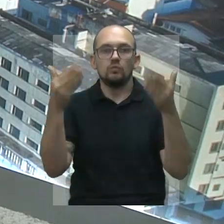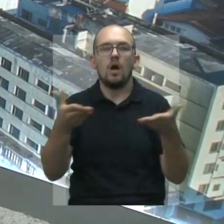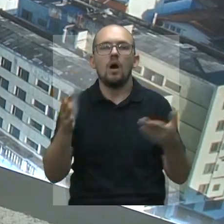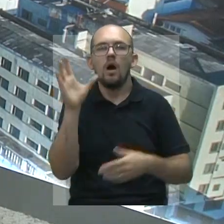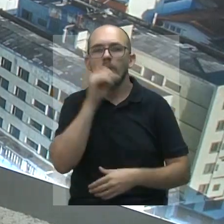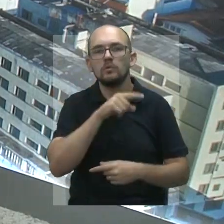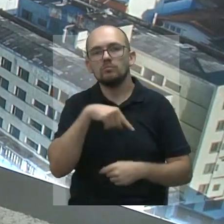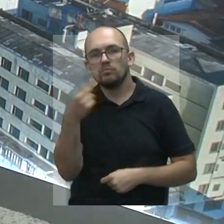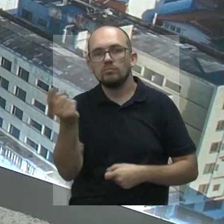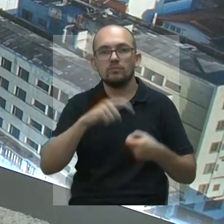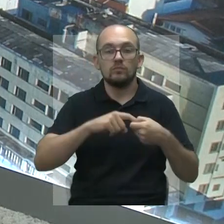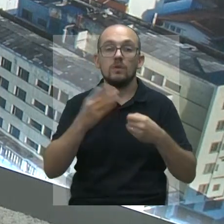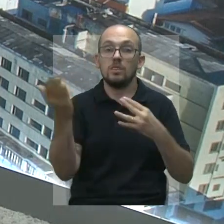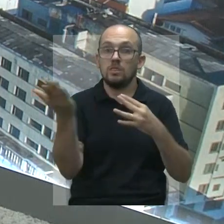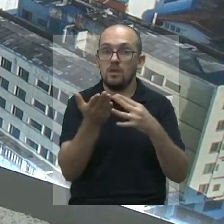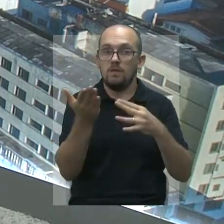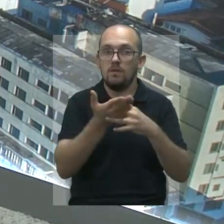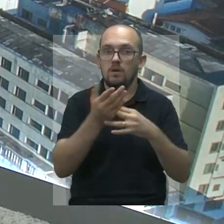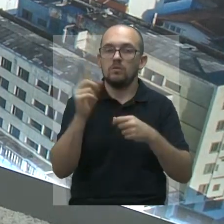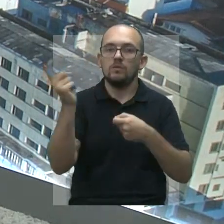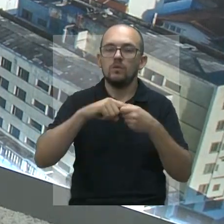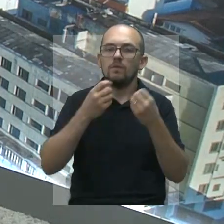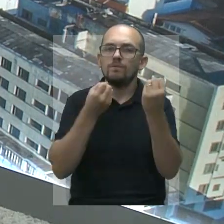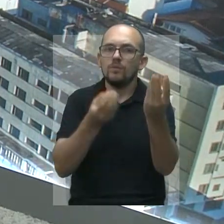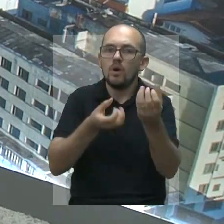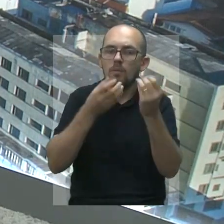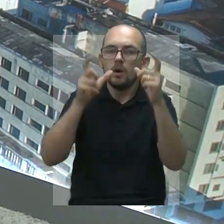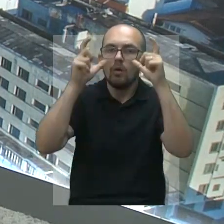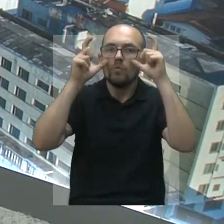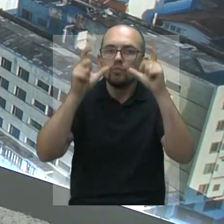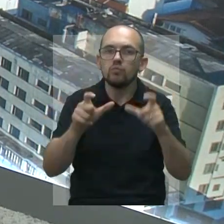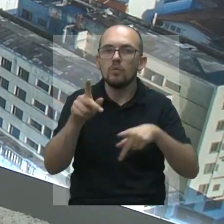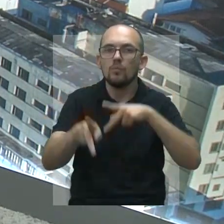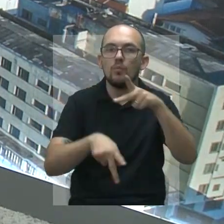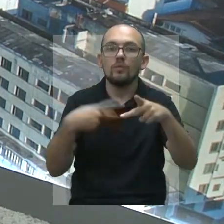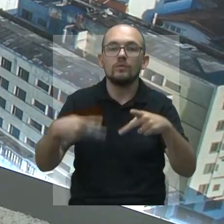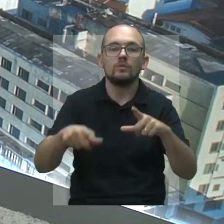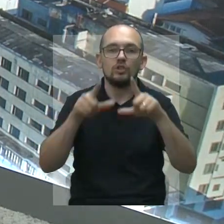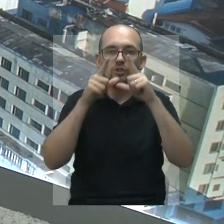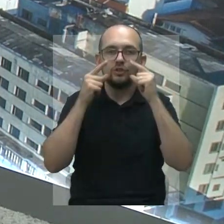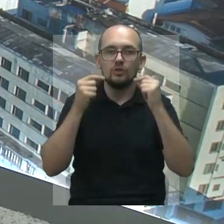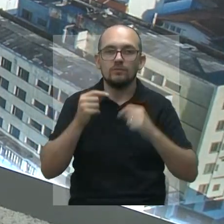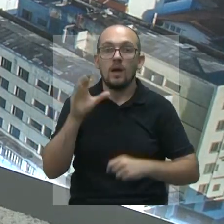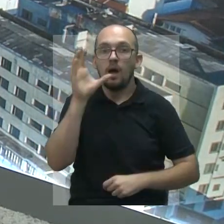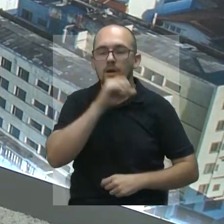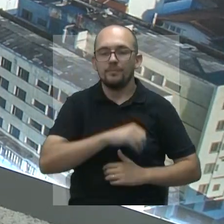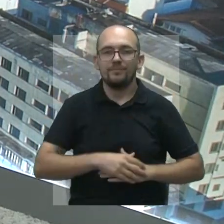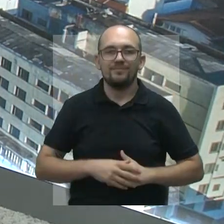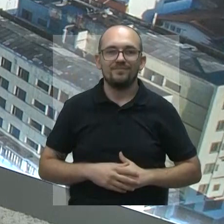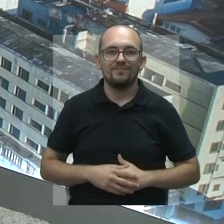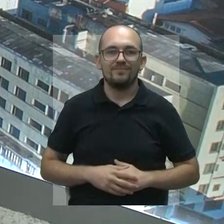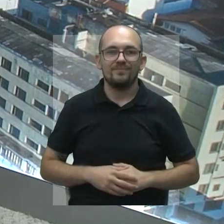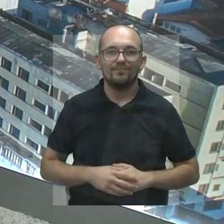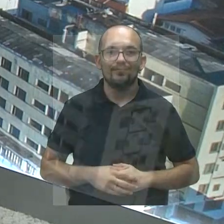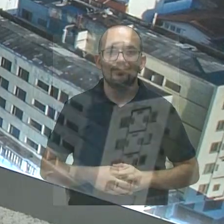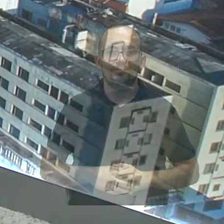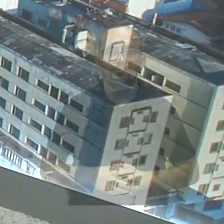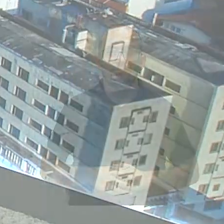para um rápido intervalo e na volta tem muito mais informação de utilidade pública para você, morador de Jaú. É um instante só.